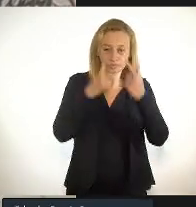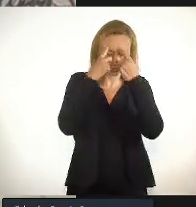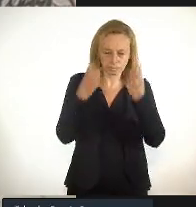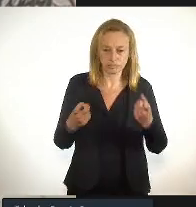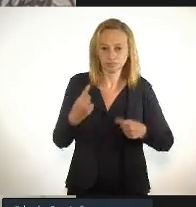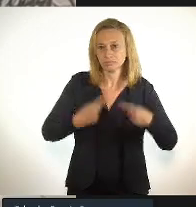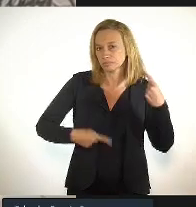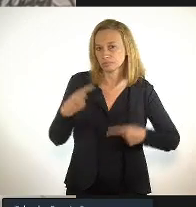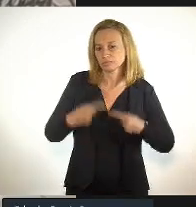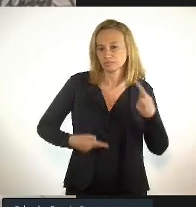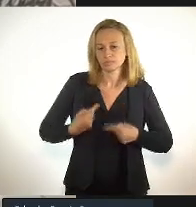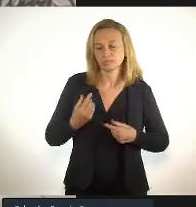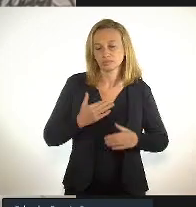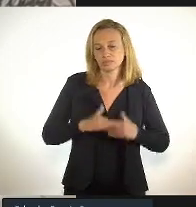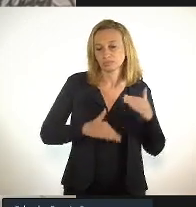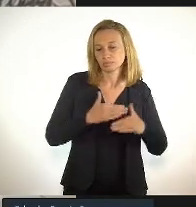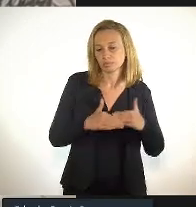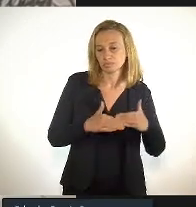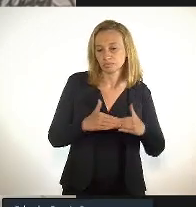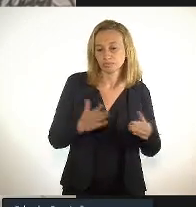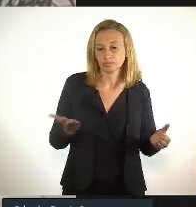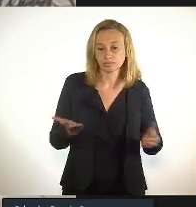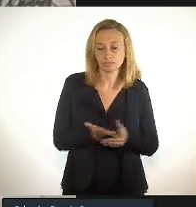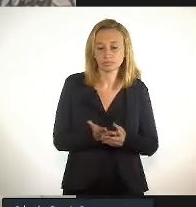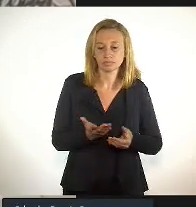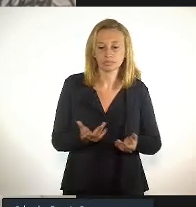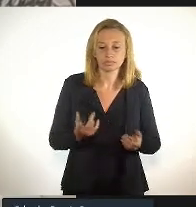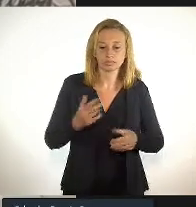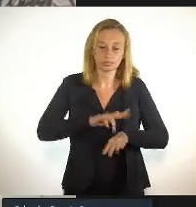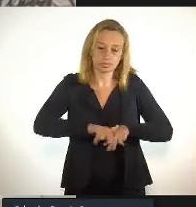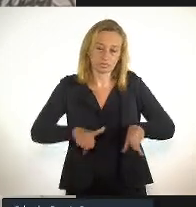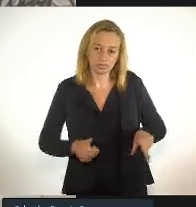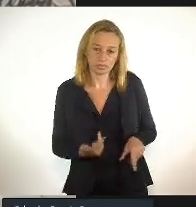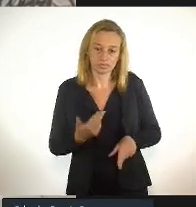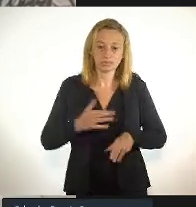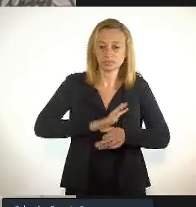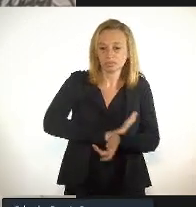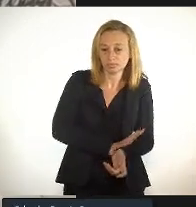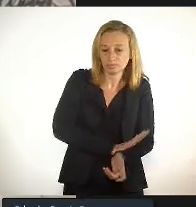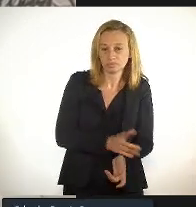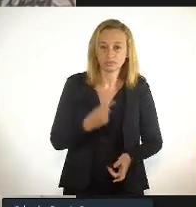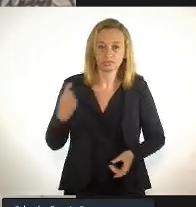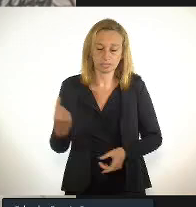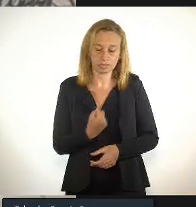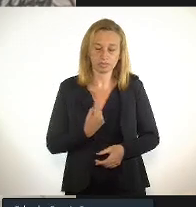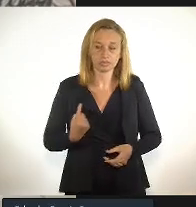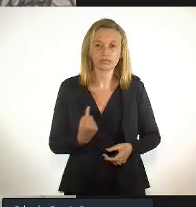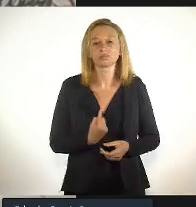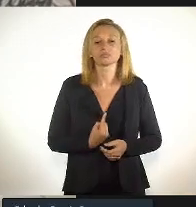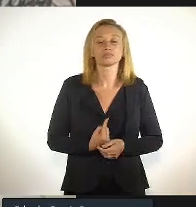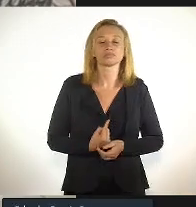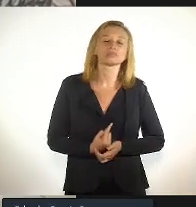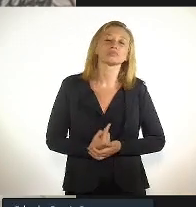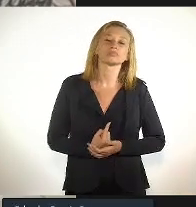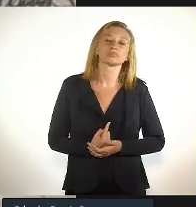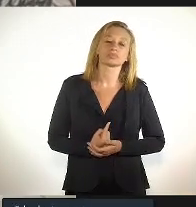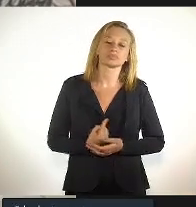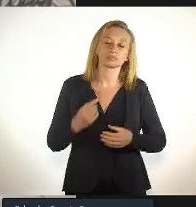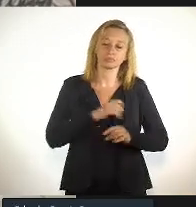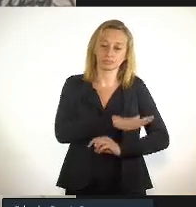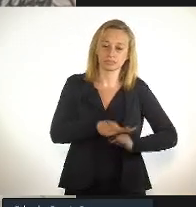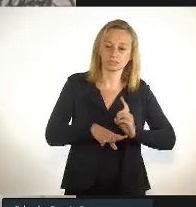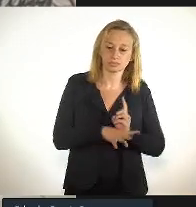política, processos de violência de gênero e de raça na nossa sociedade. Se nós negligenciarmos